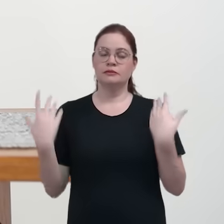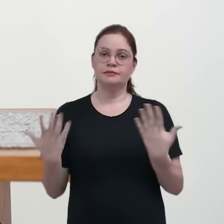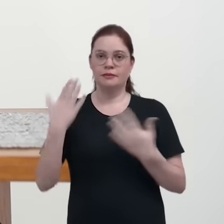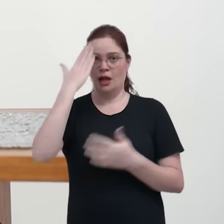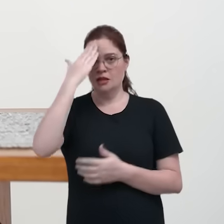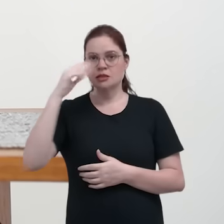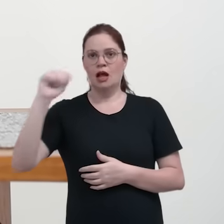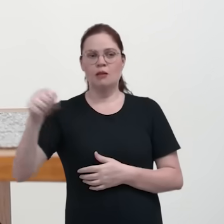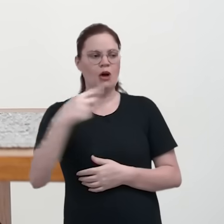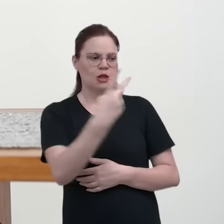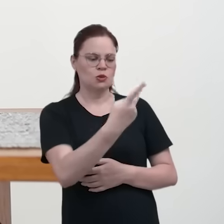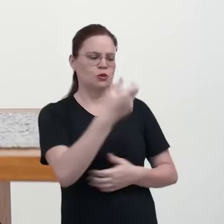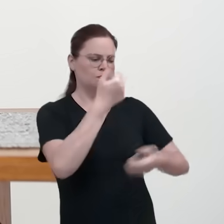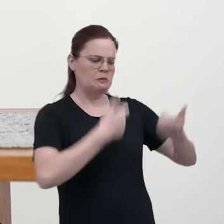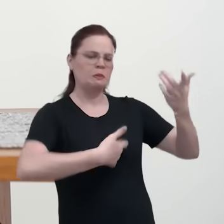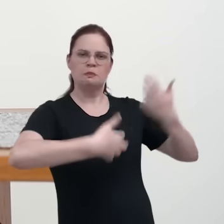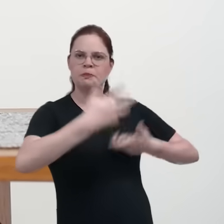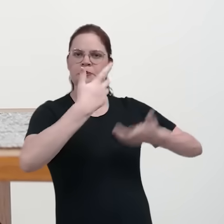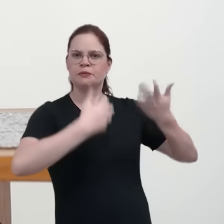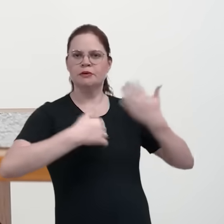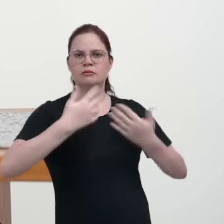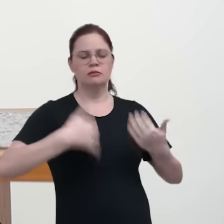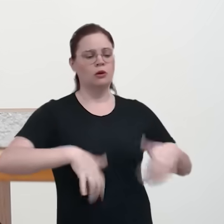então, ouviu as duas